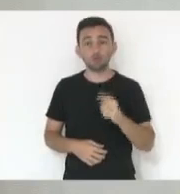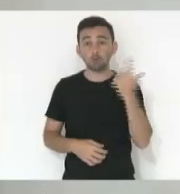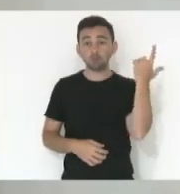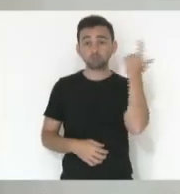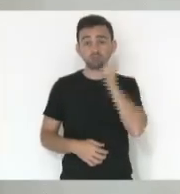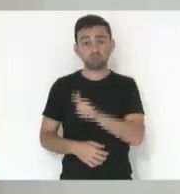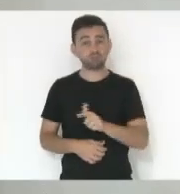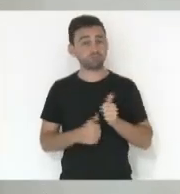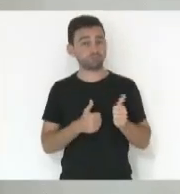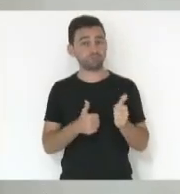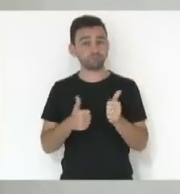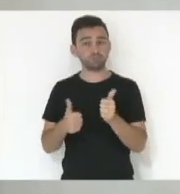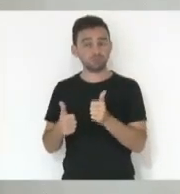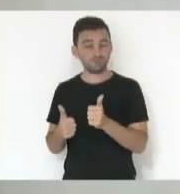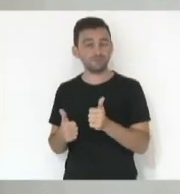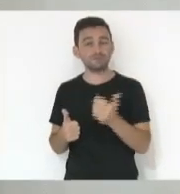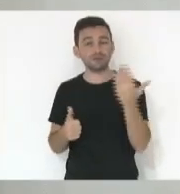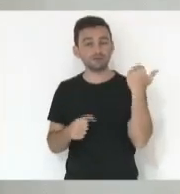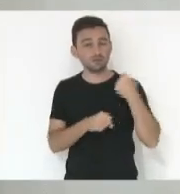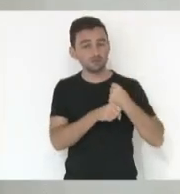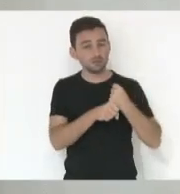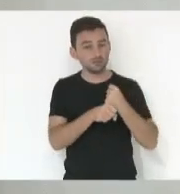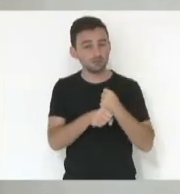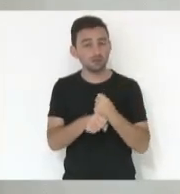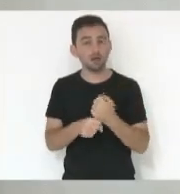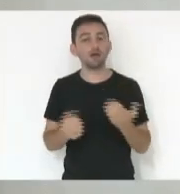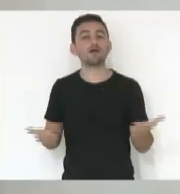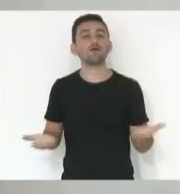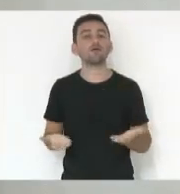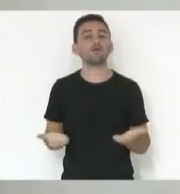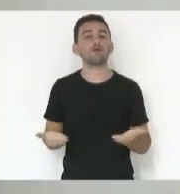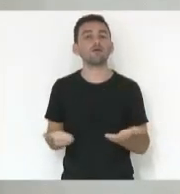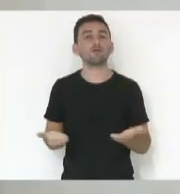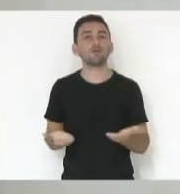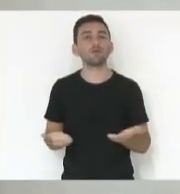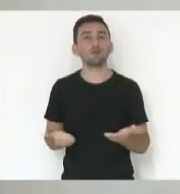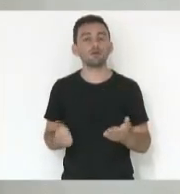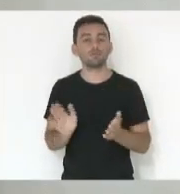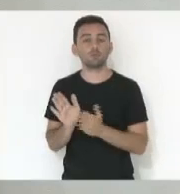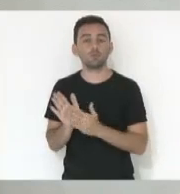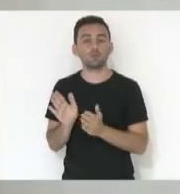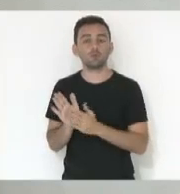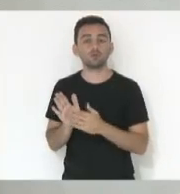setor teve nos últimos anos. E agora, com a proposta da